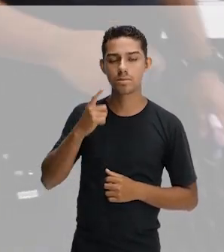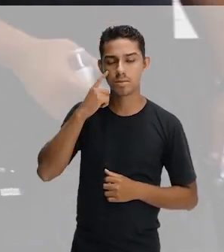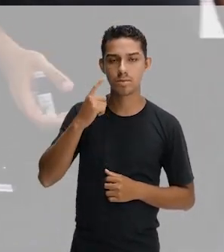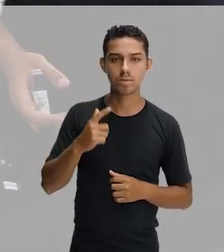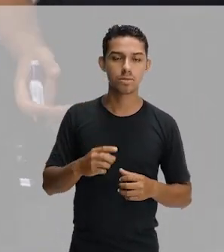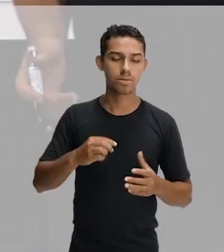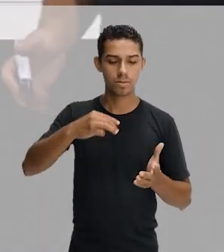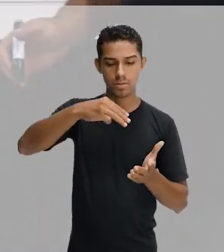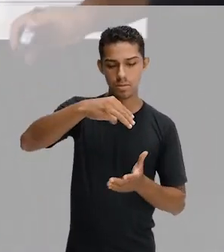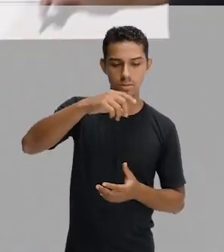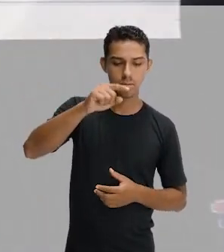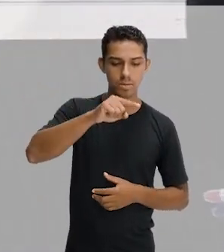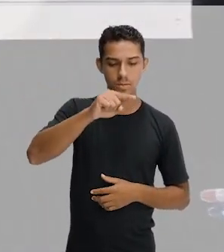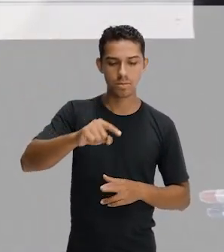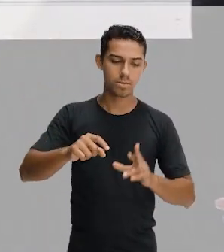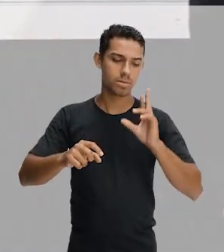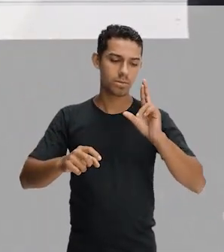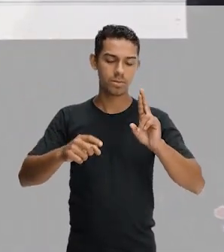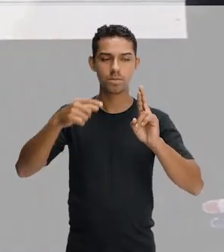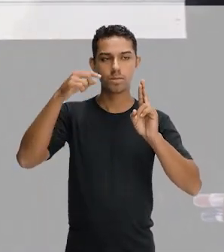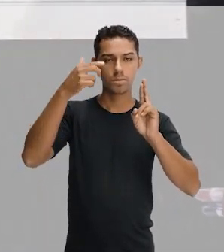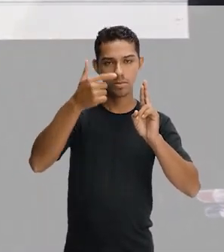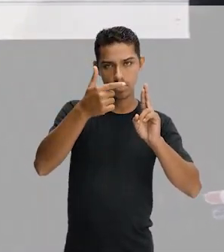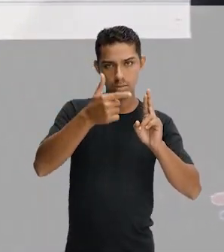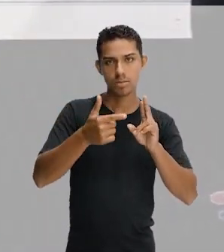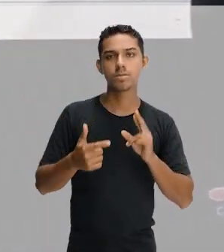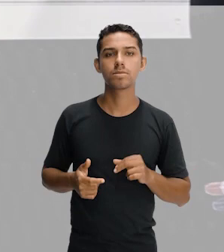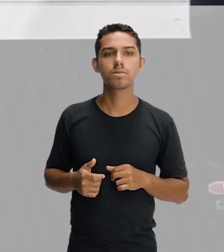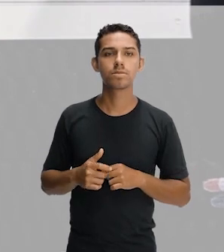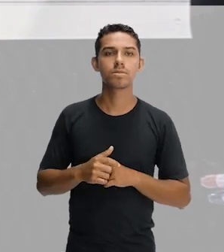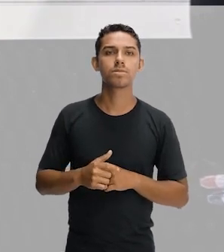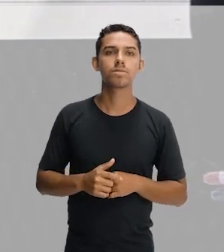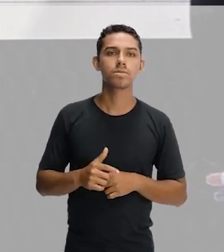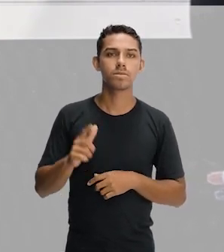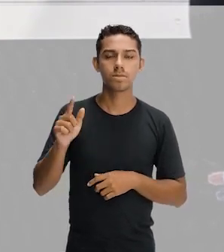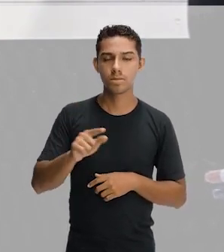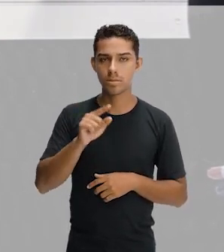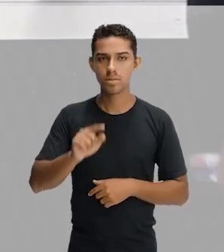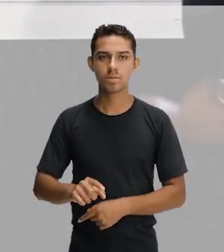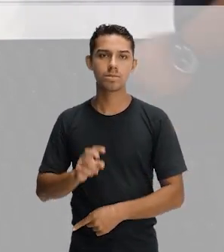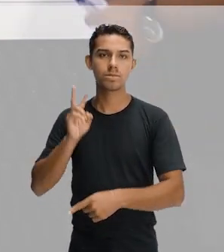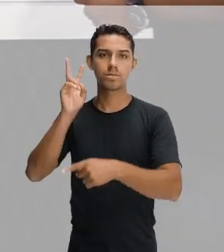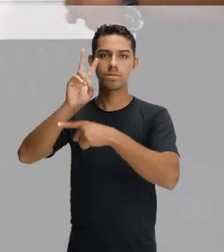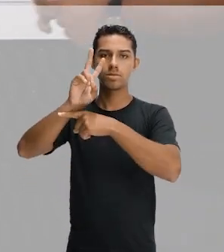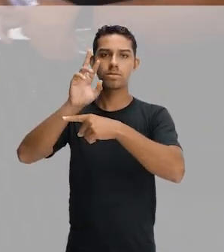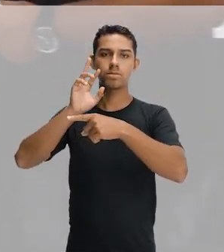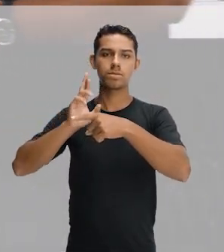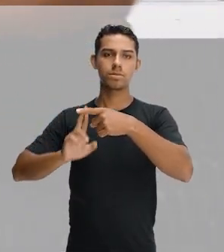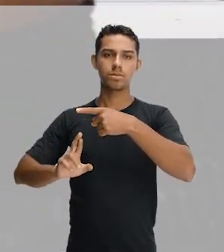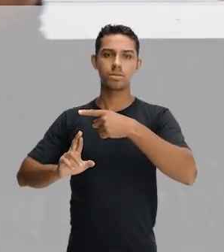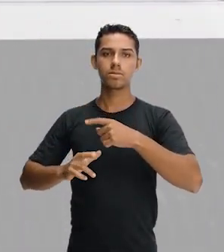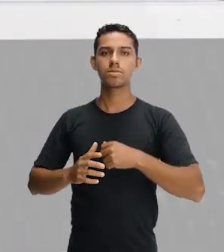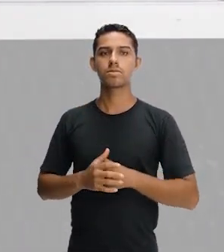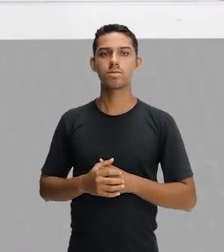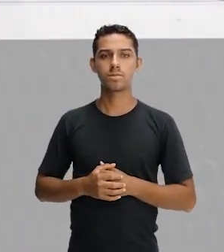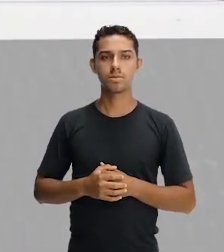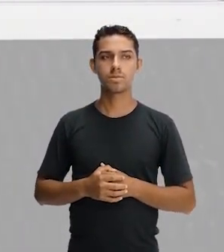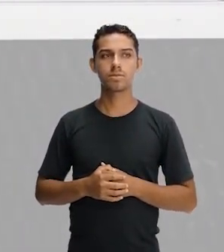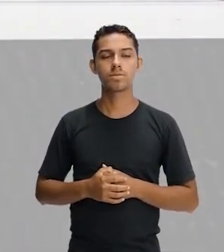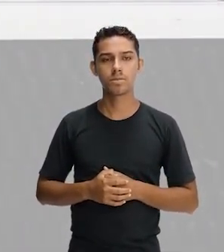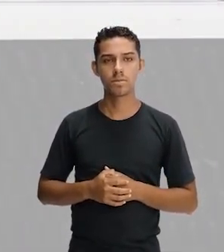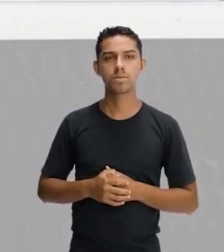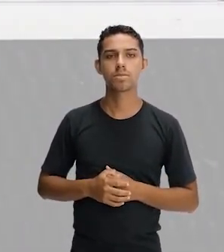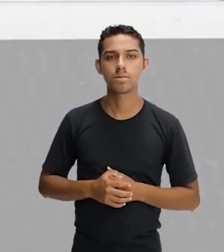raio ao quadrado, né? Vezes velocidade linear sobre o